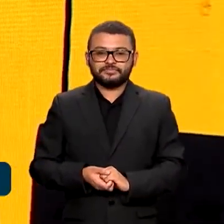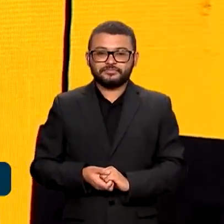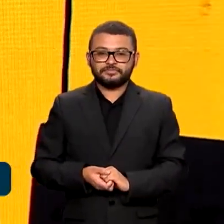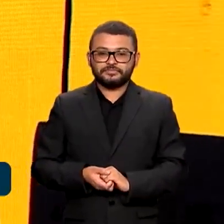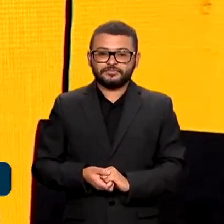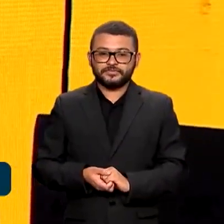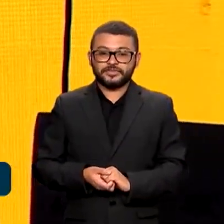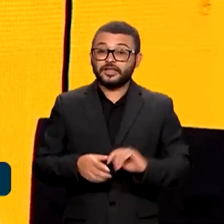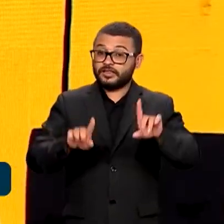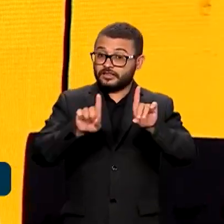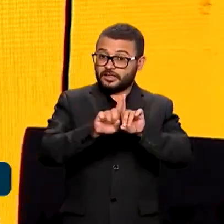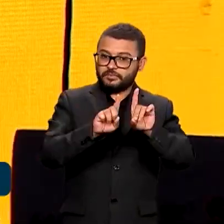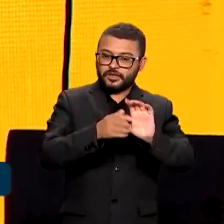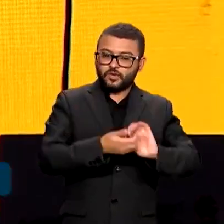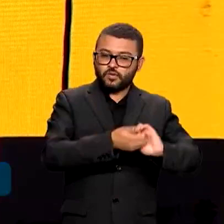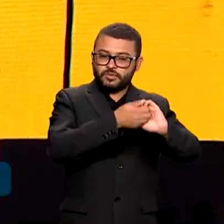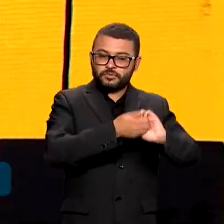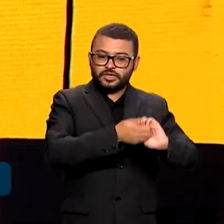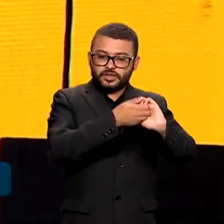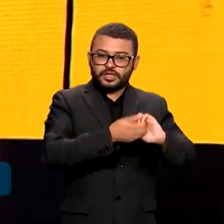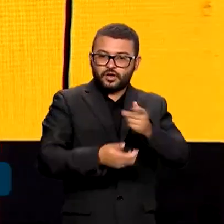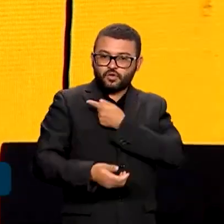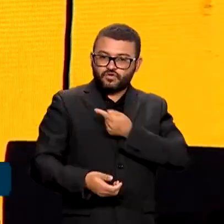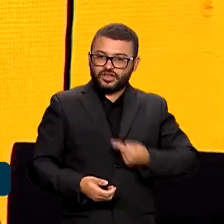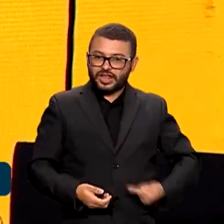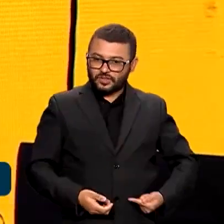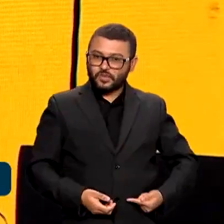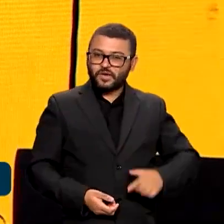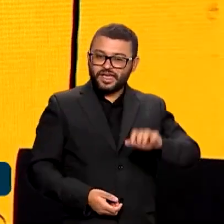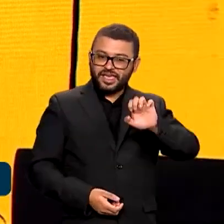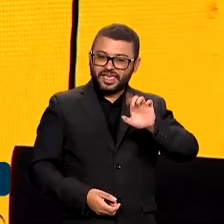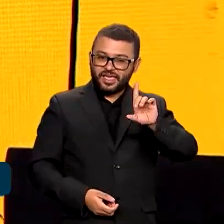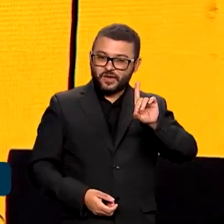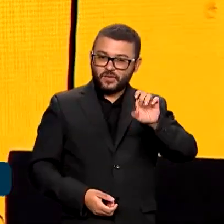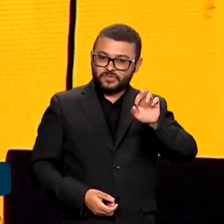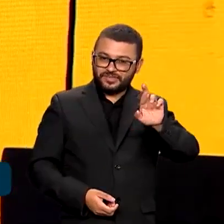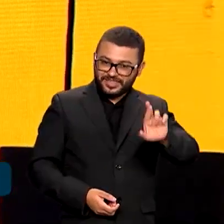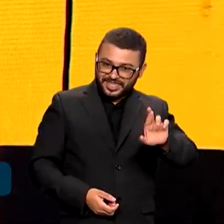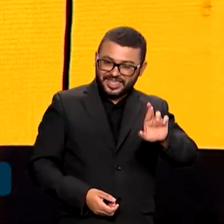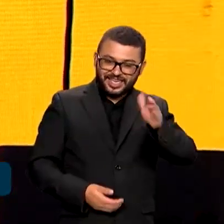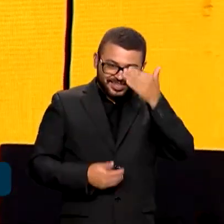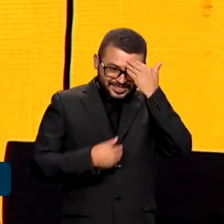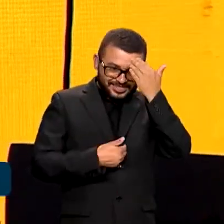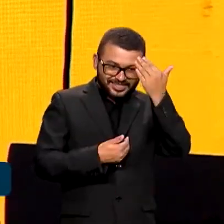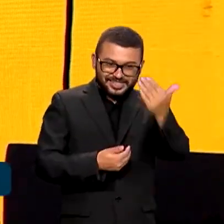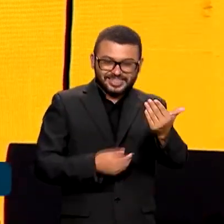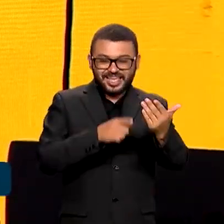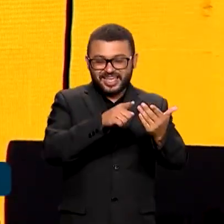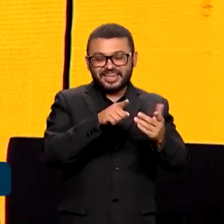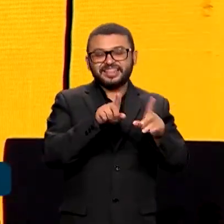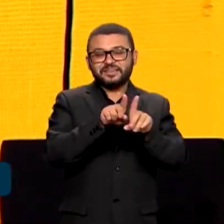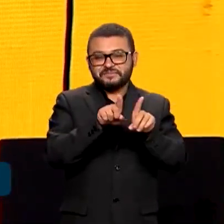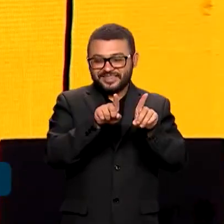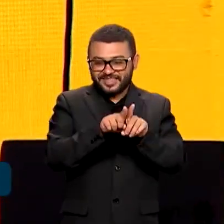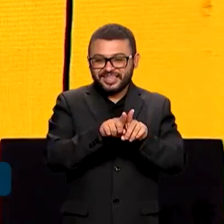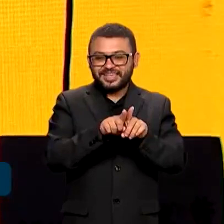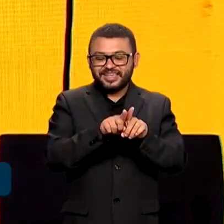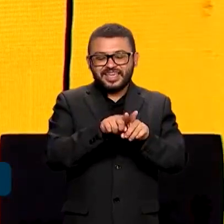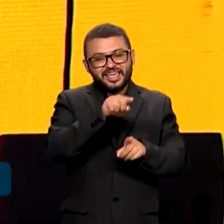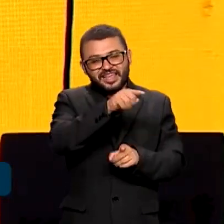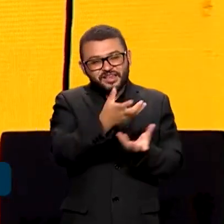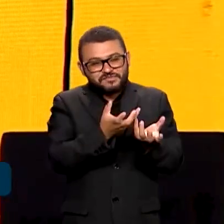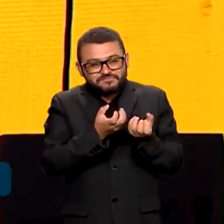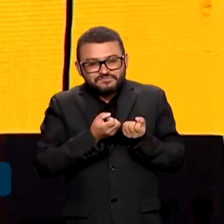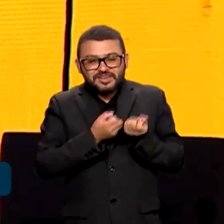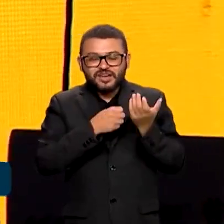Eu quero cumprimentar o governador Helder Barbalho e agradecer pela acolhida, pela forma